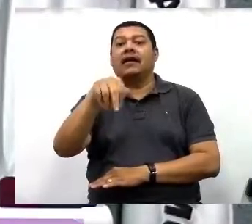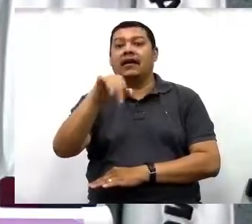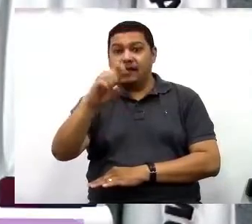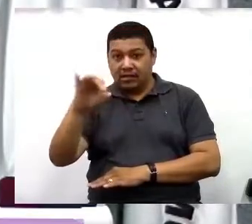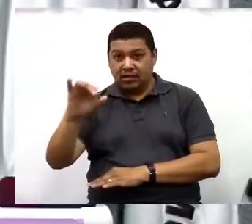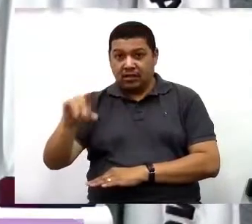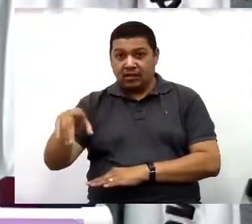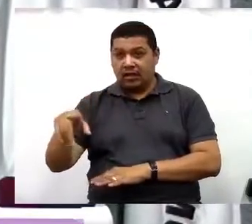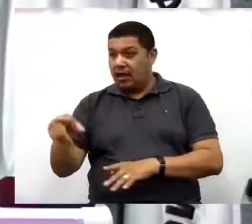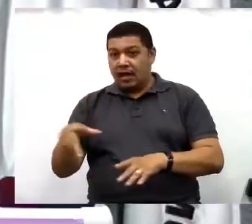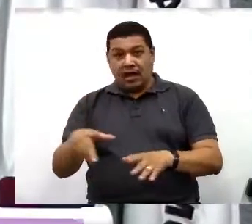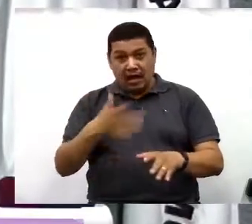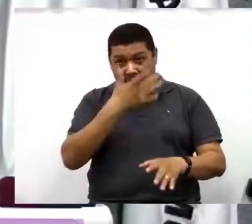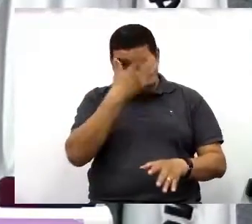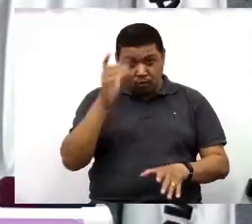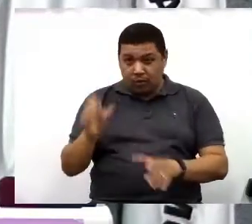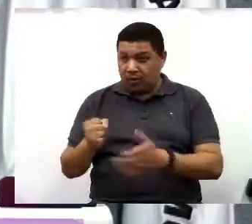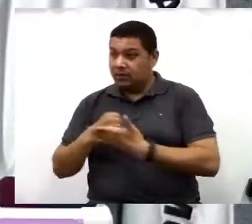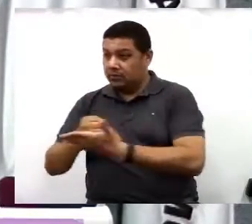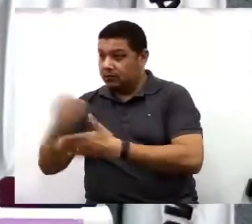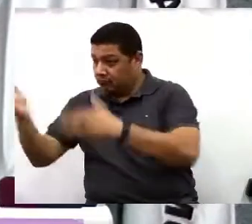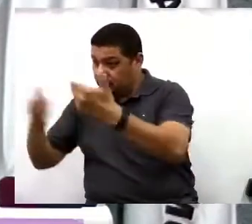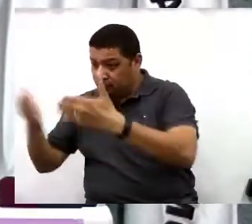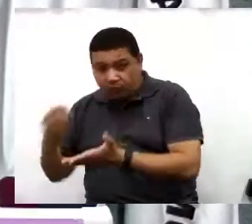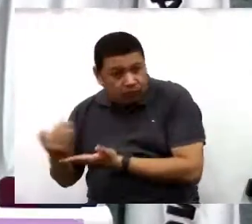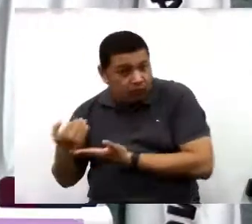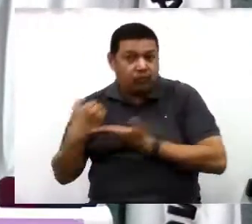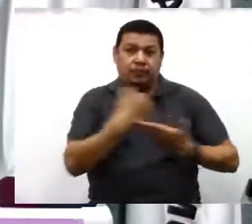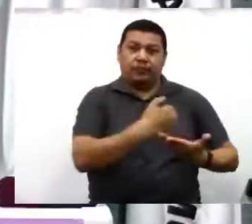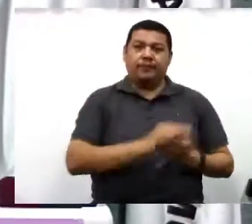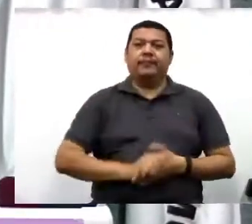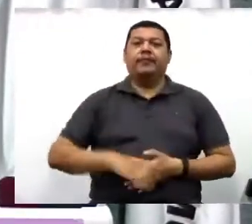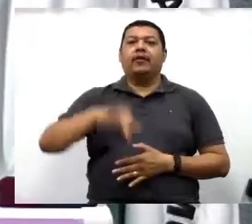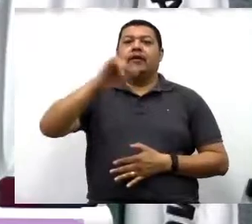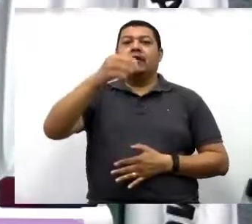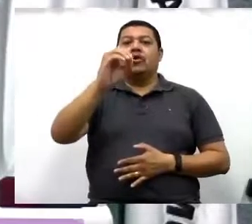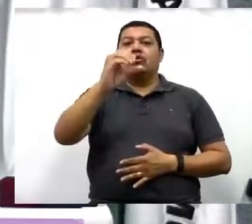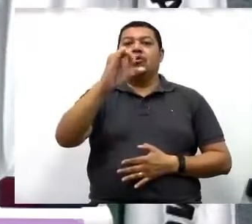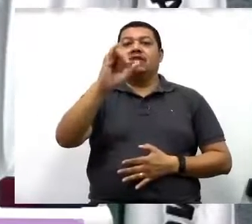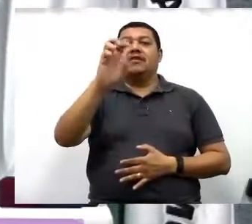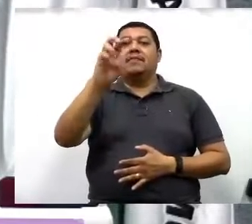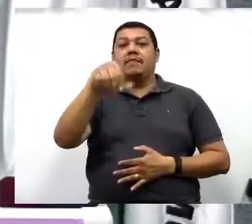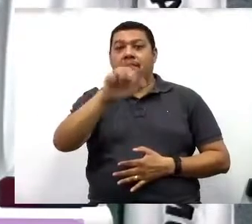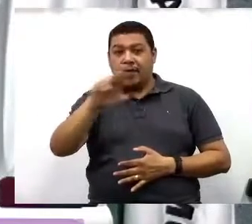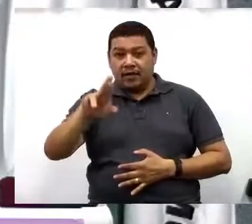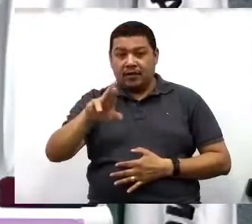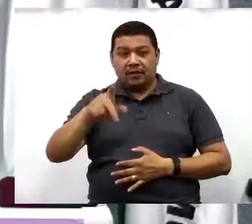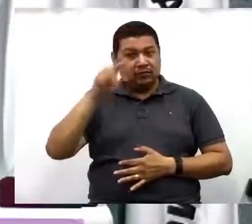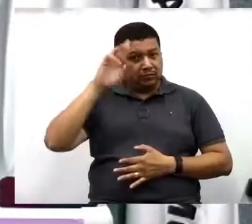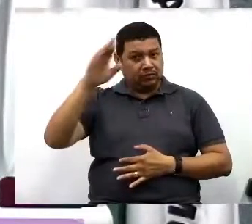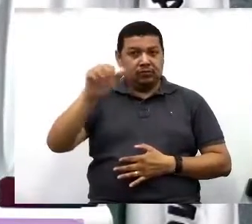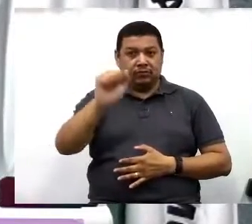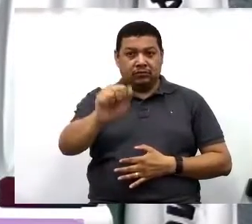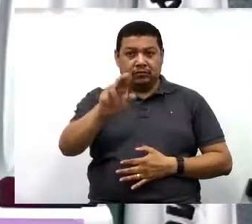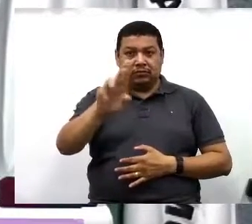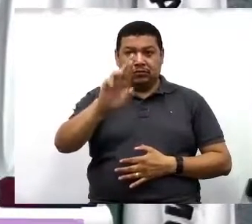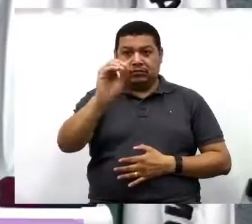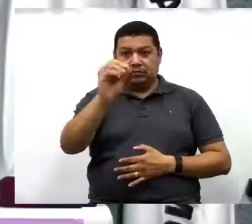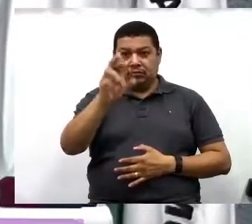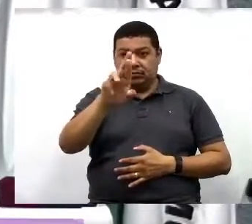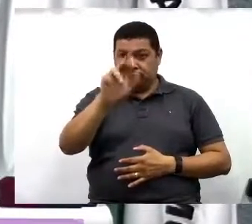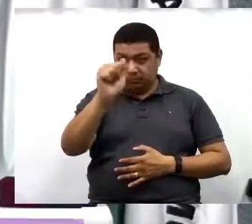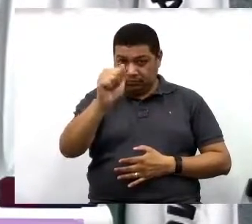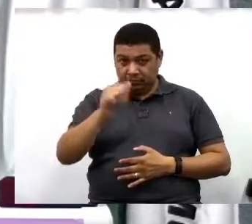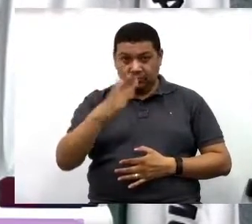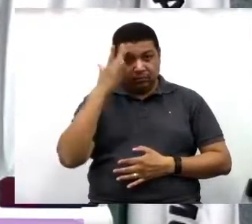para ajudar aqui também. Agradecer ao Josimar, dono da Aurora, que também ligou para mim, amanhã vai